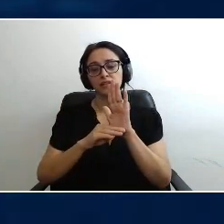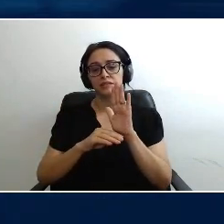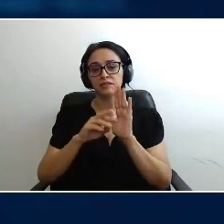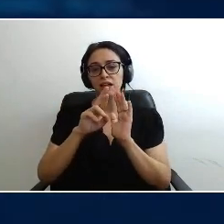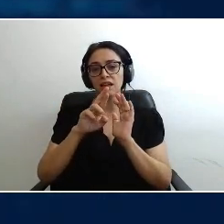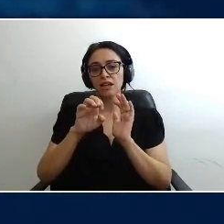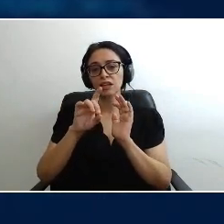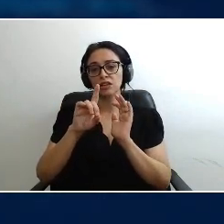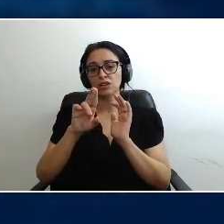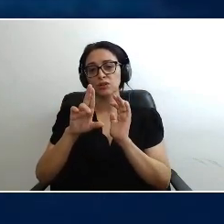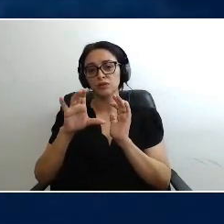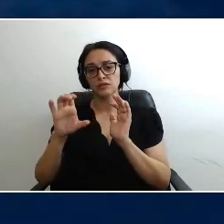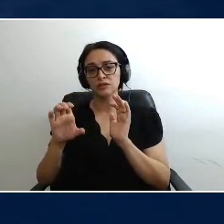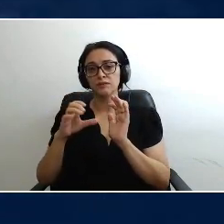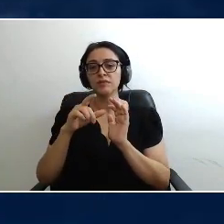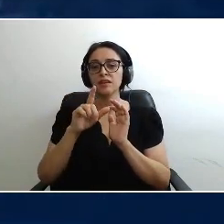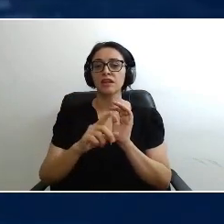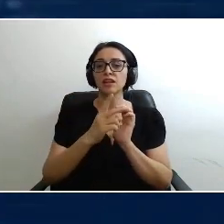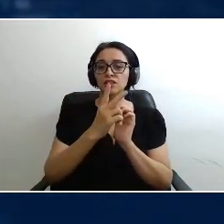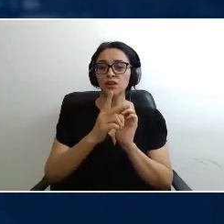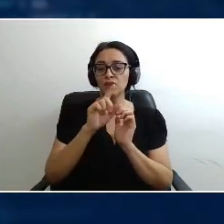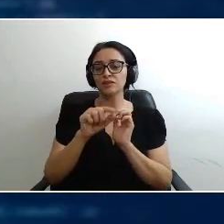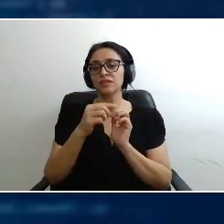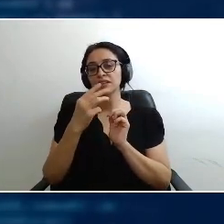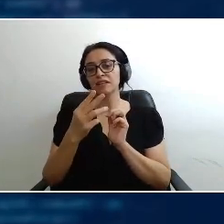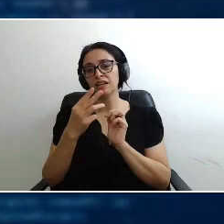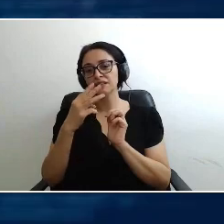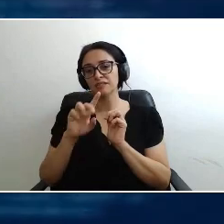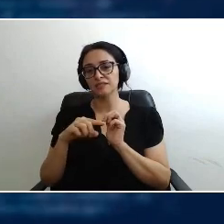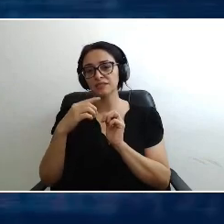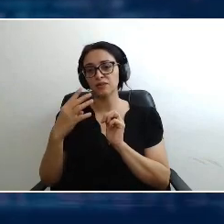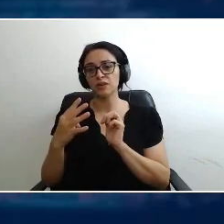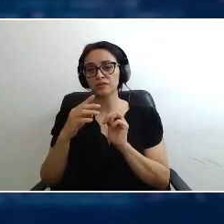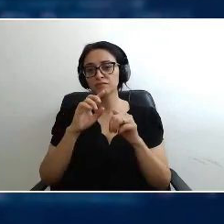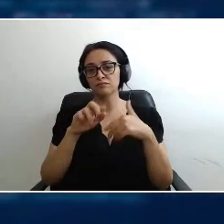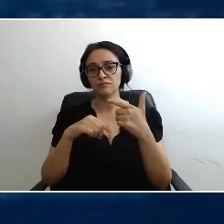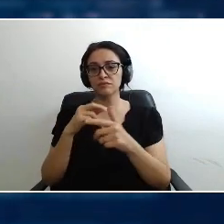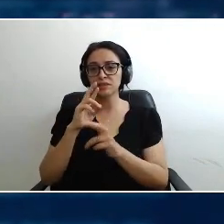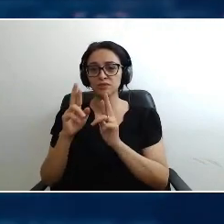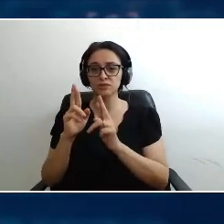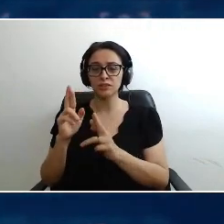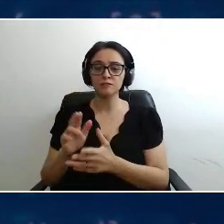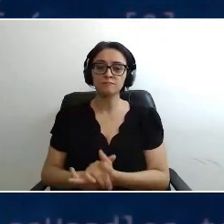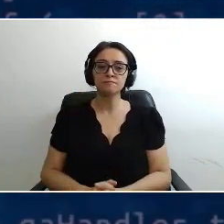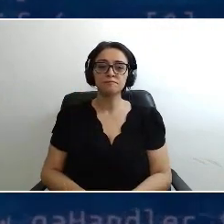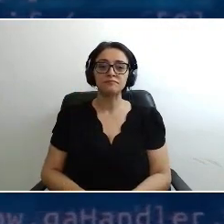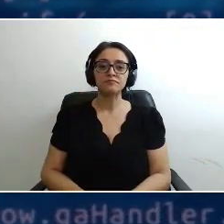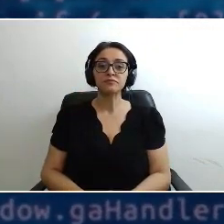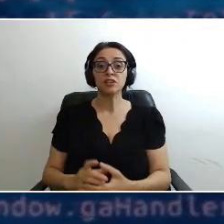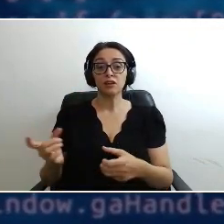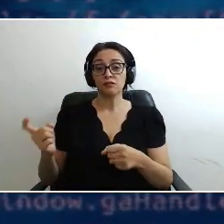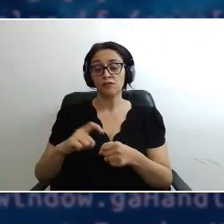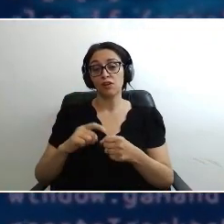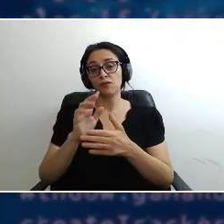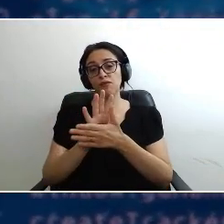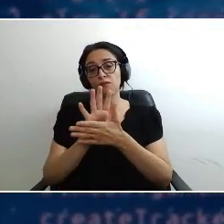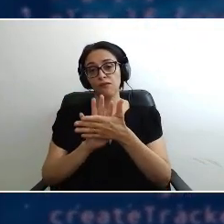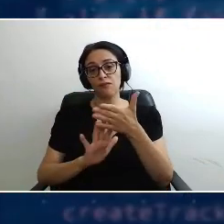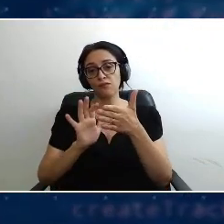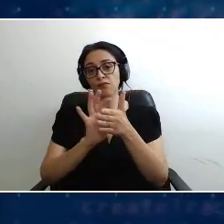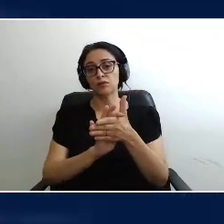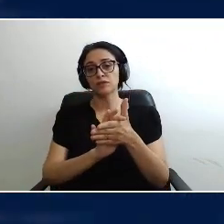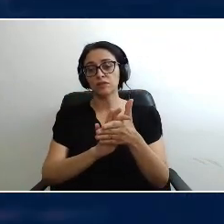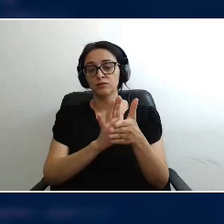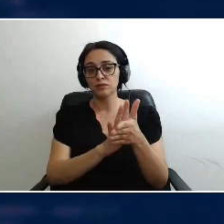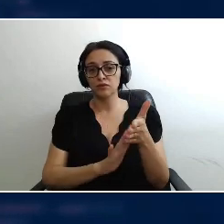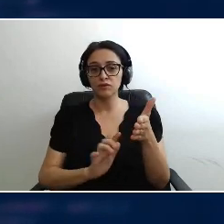2 vezes 1, 2, vezes 2, vezes 3, 6, vezes 4, 24, tem um resultado. E retornar funções, então eu consigo criar aqui a minha